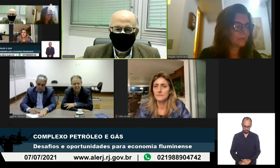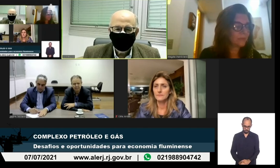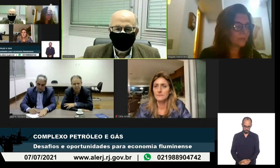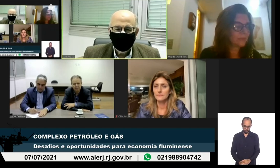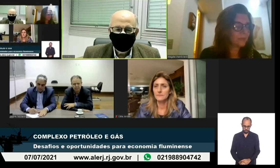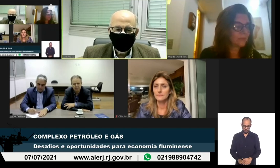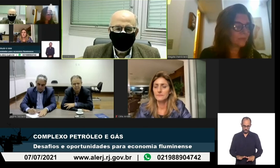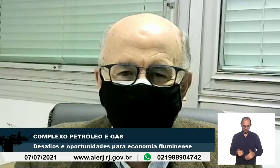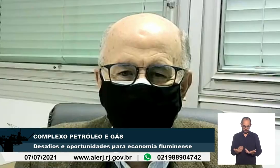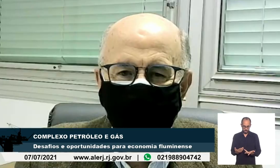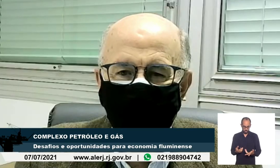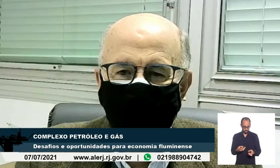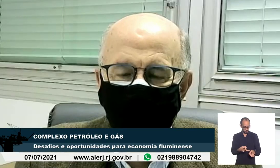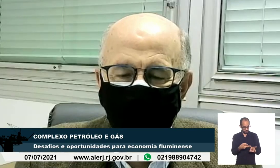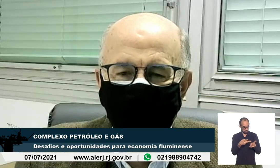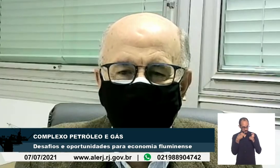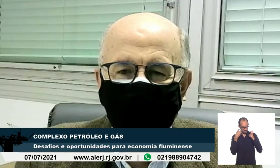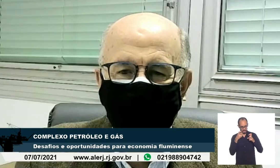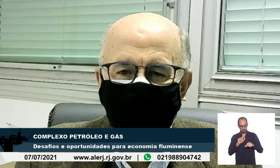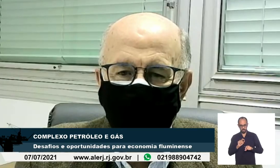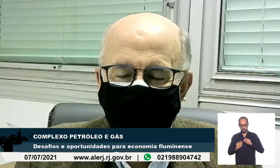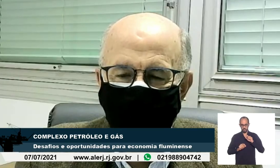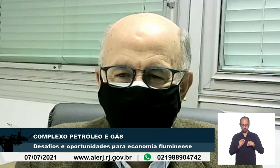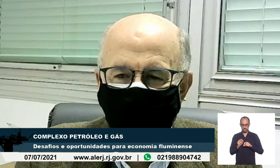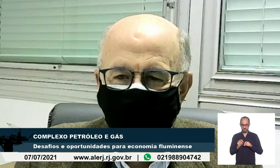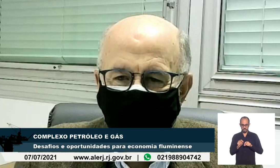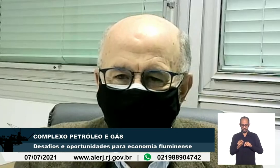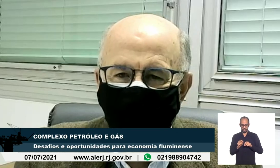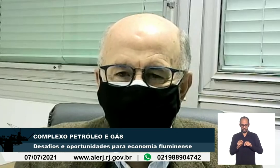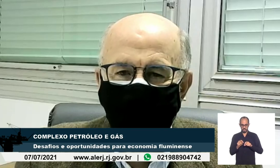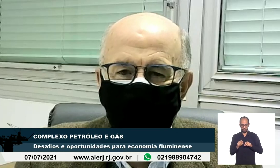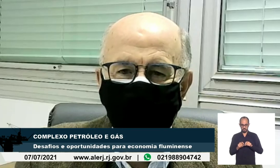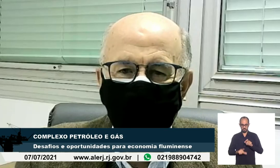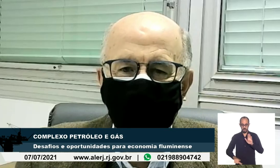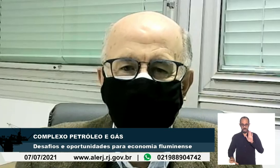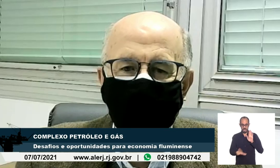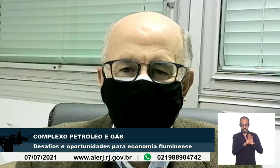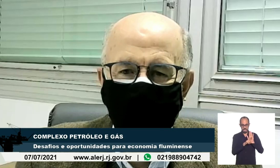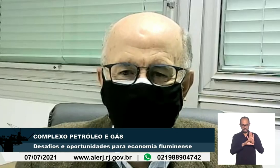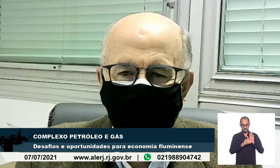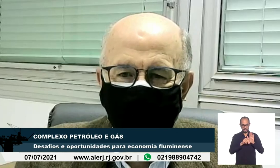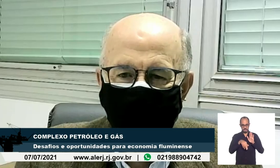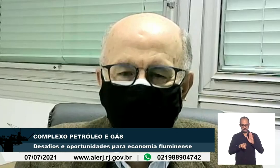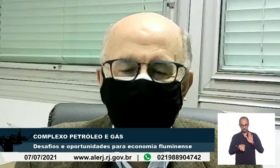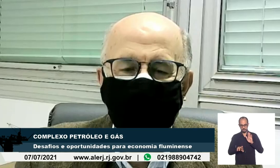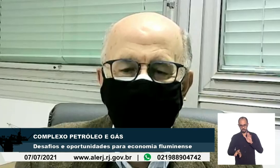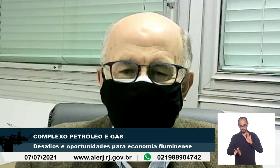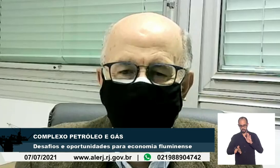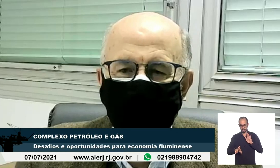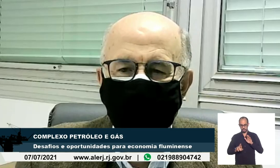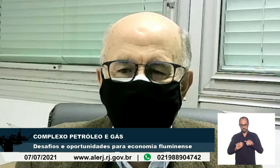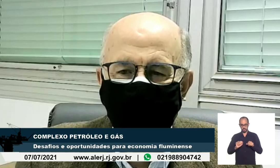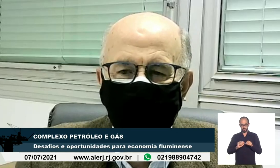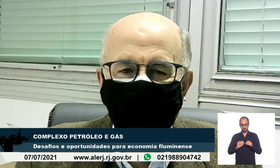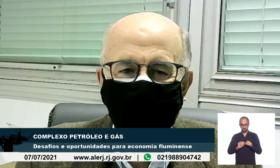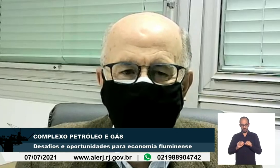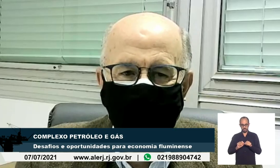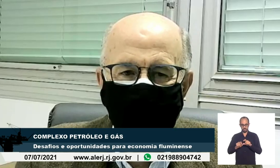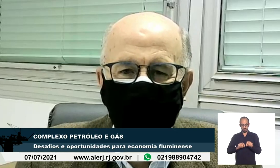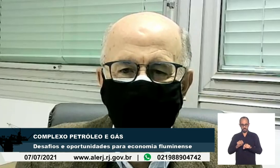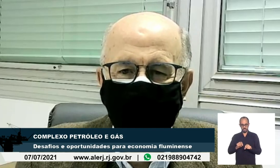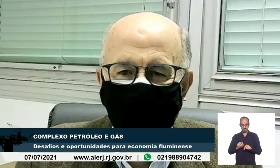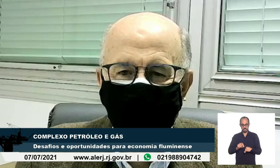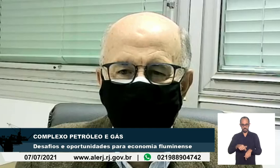Senhores, vejam como a união com a Lei Candir vem nos tungando desde